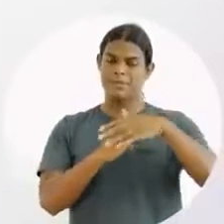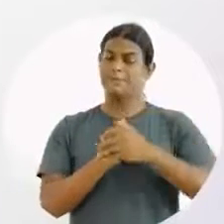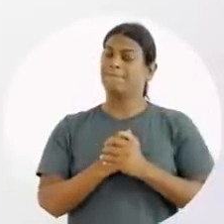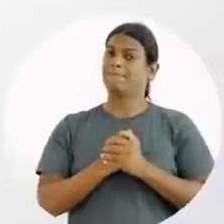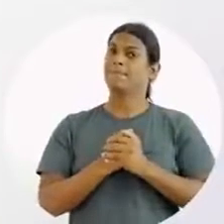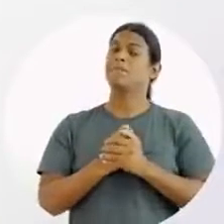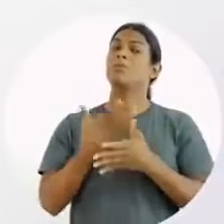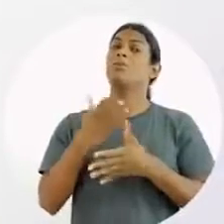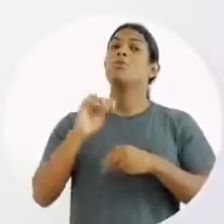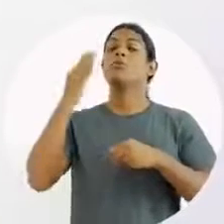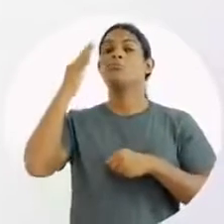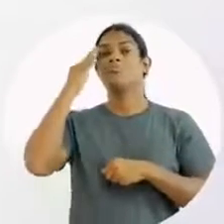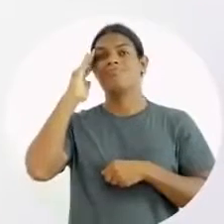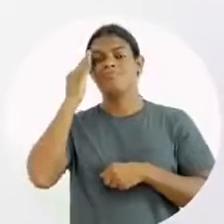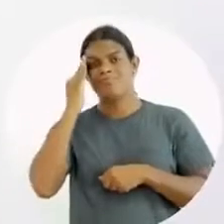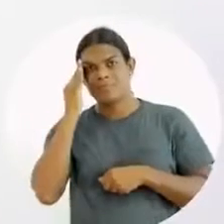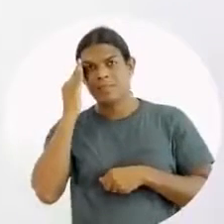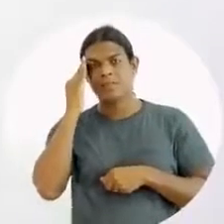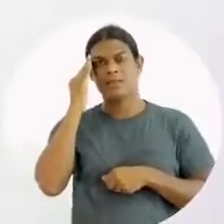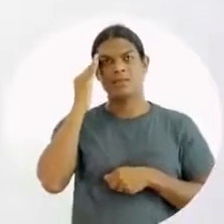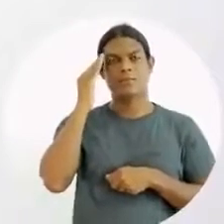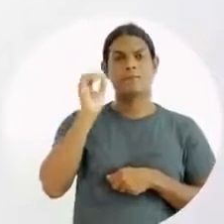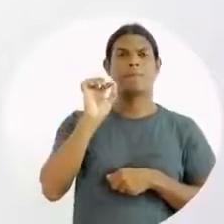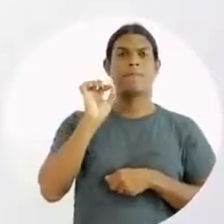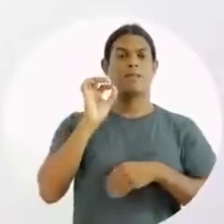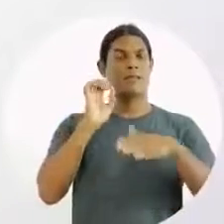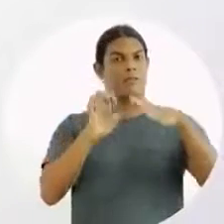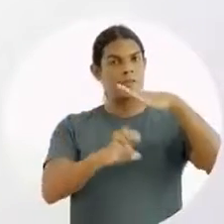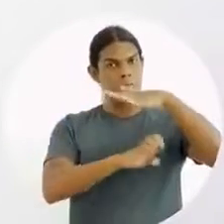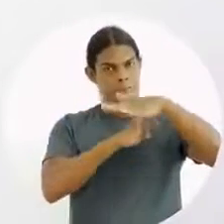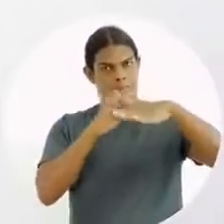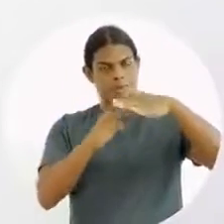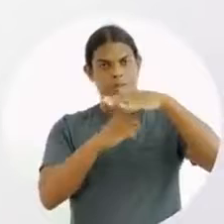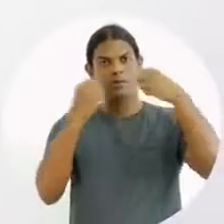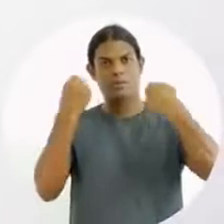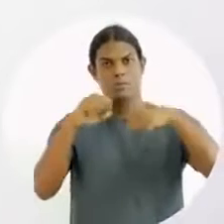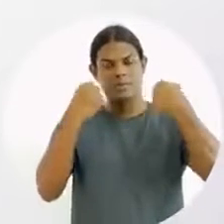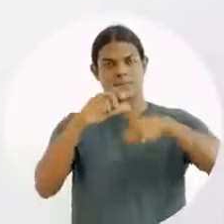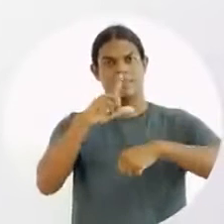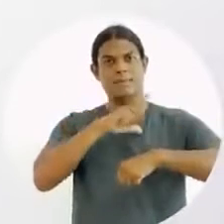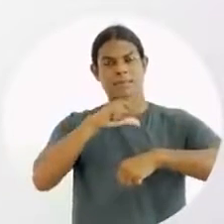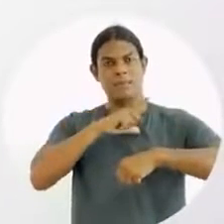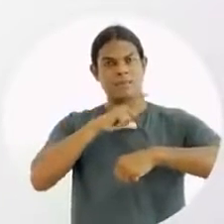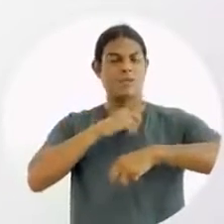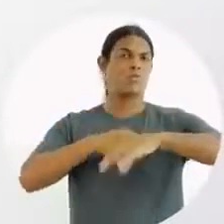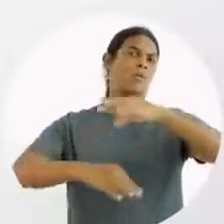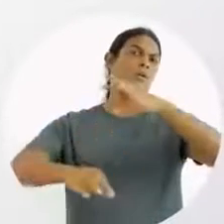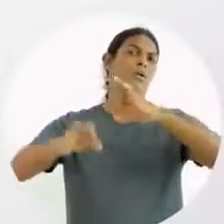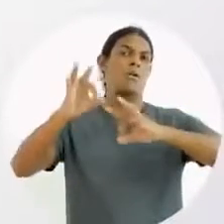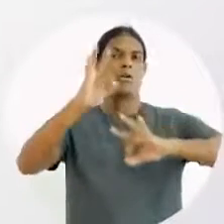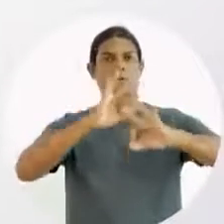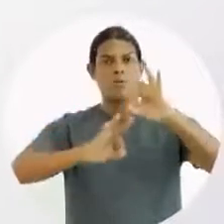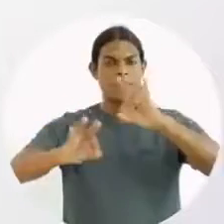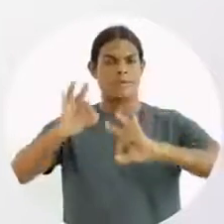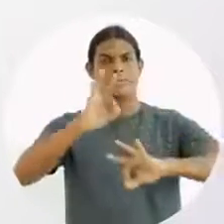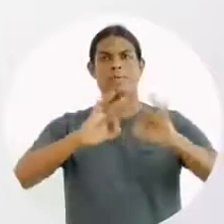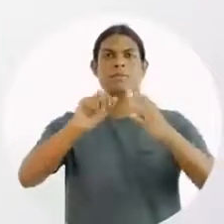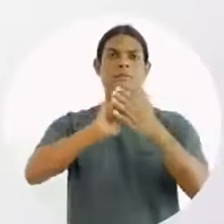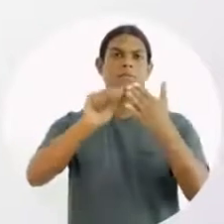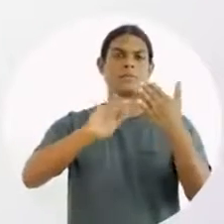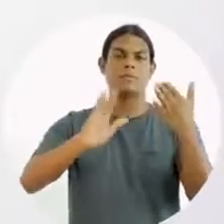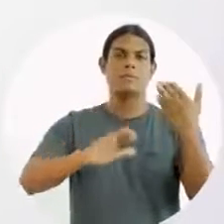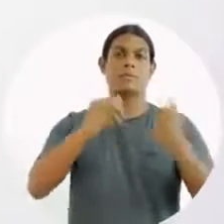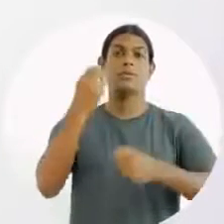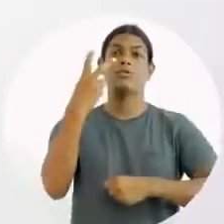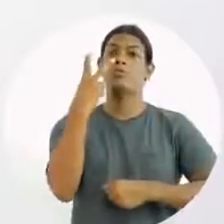Pessoal, quando a gente entende organização, a gente entende que precisa haver uma coordenação de atividades entre